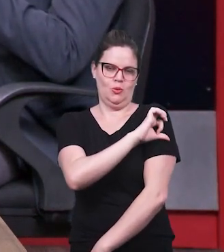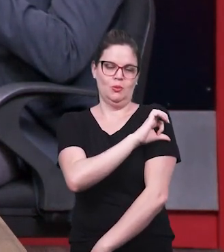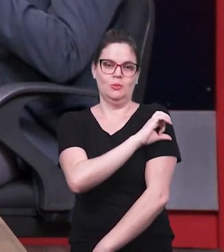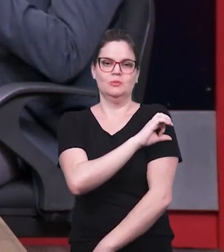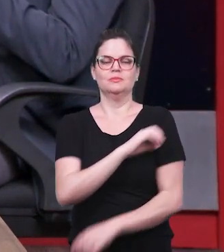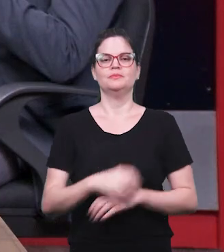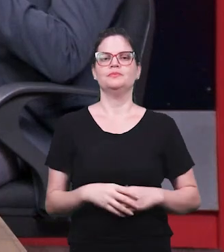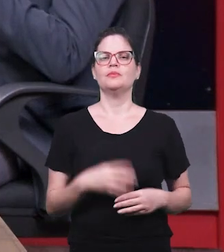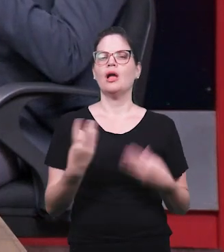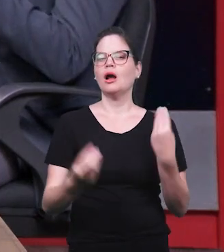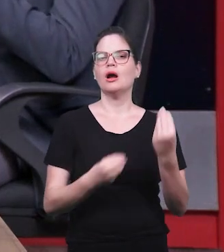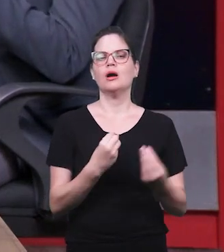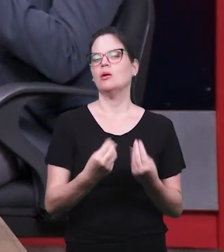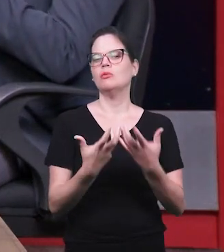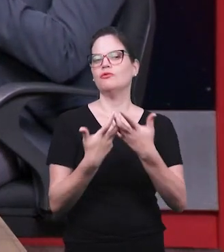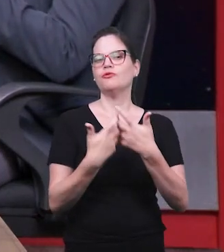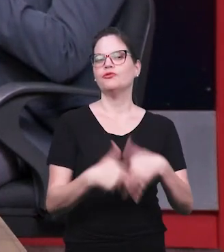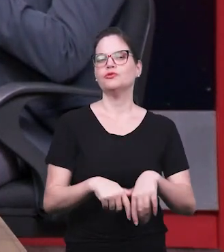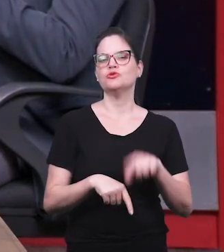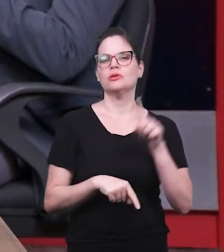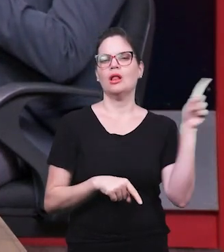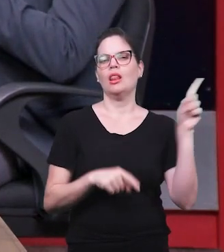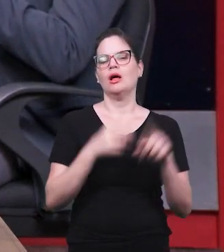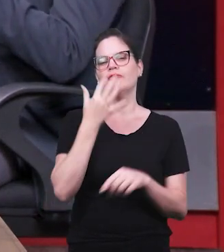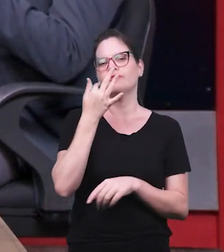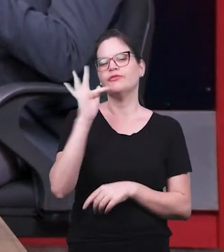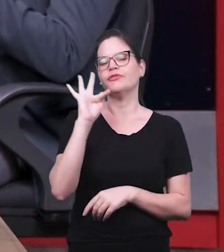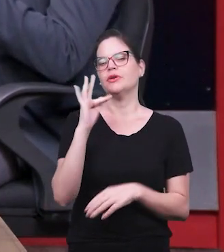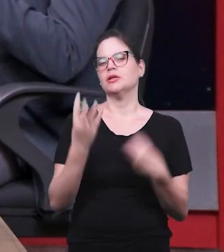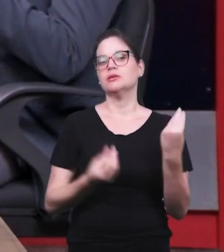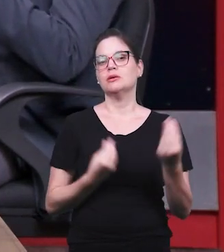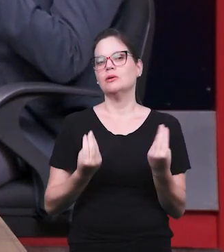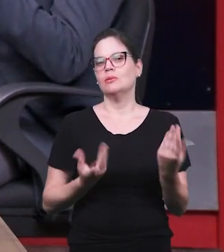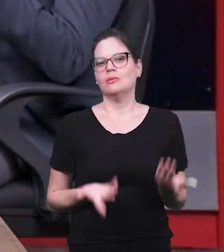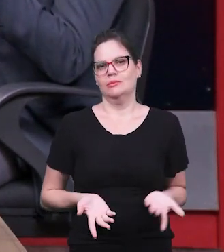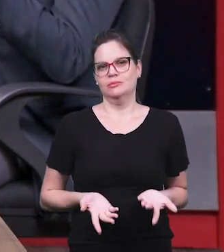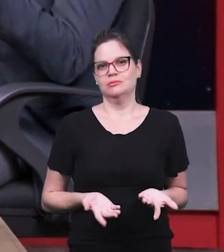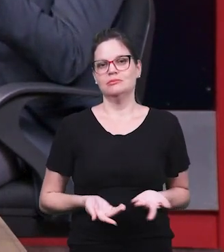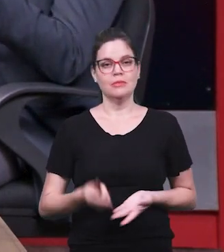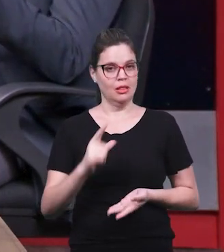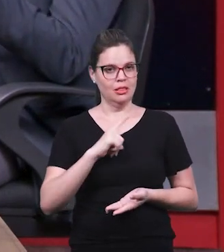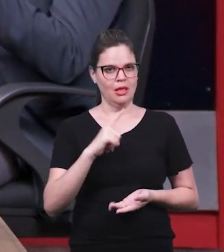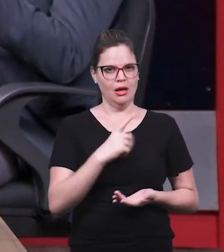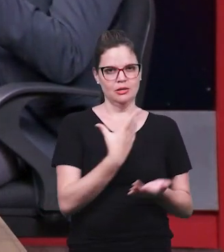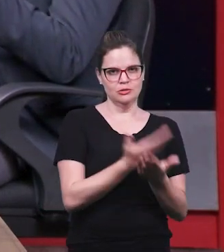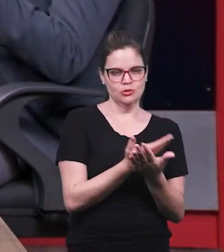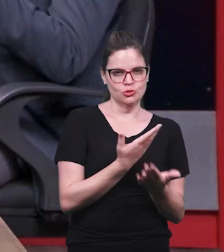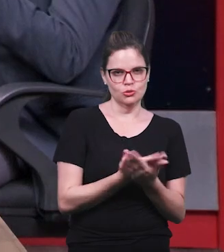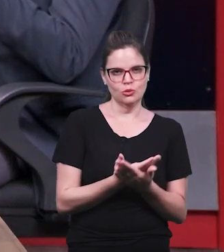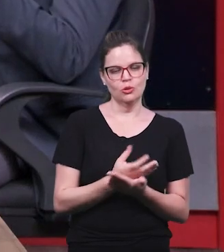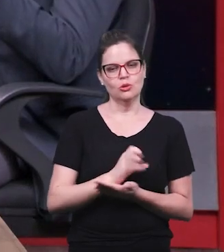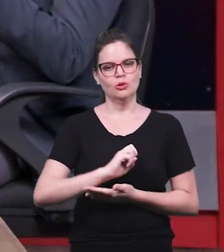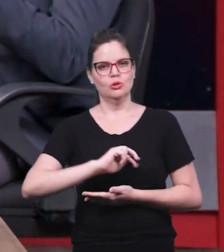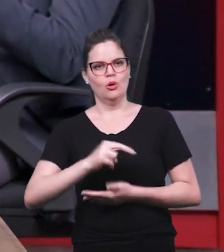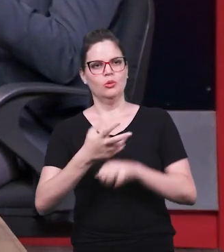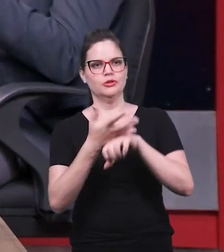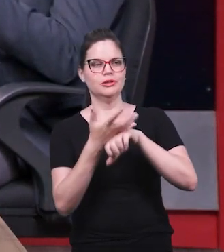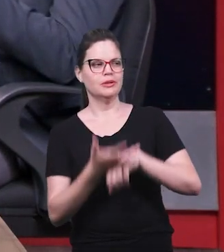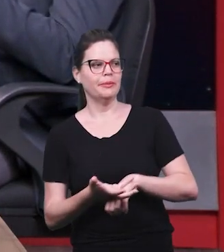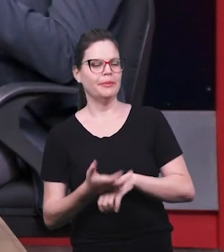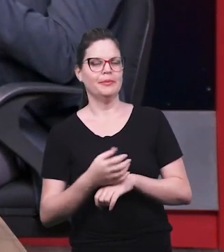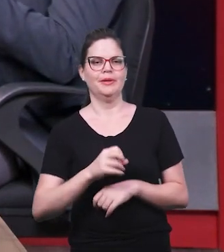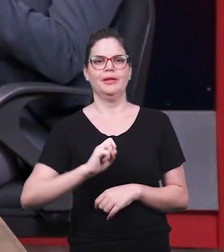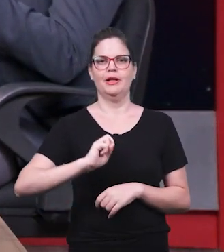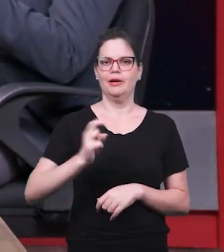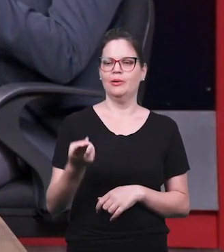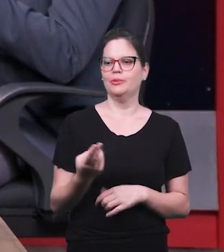E como que isso ocorre, por exemplo, lá na França? Né? Tem alguns estudos, algum tipo de desenvolvimento, né,